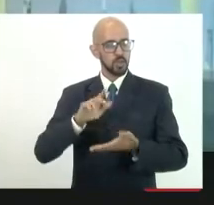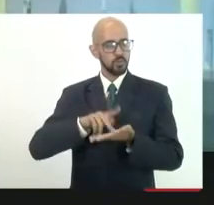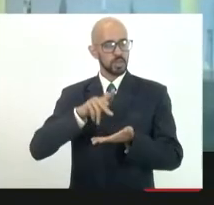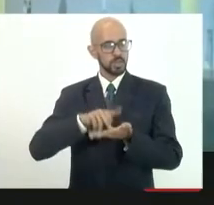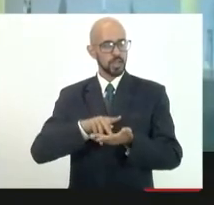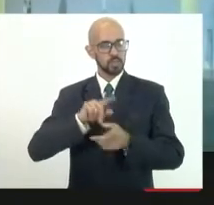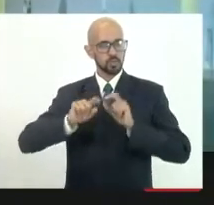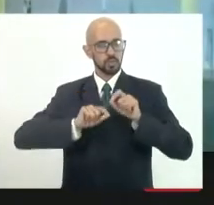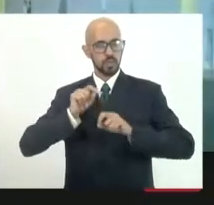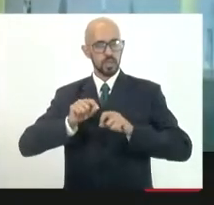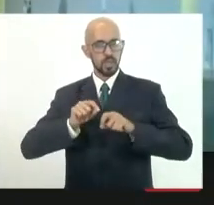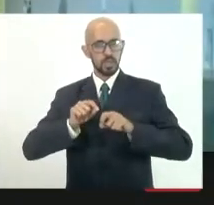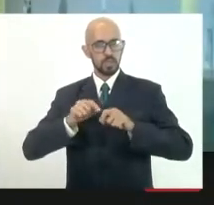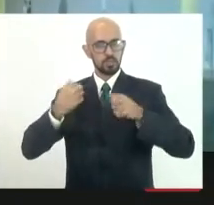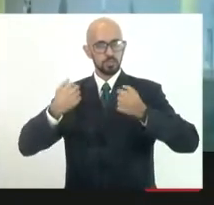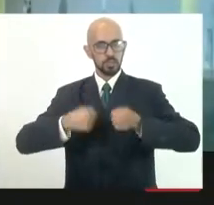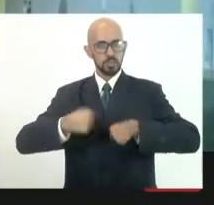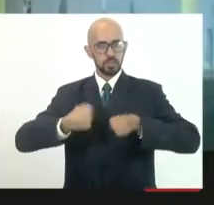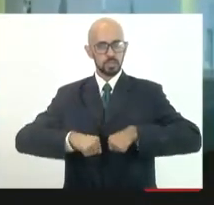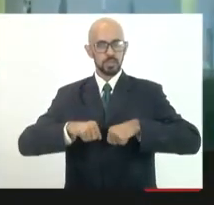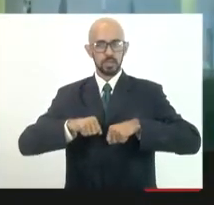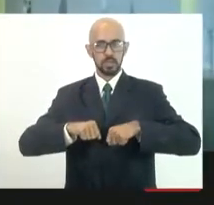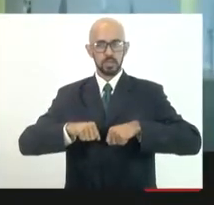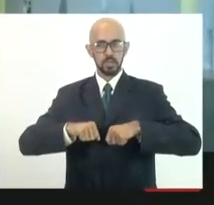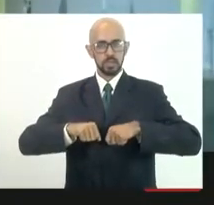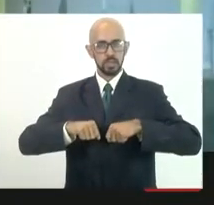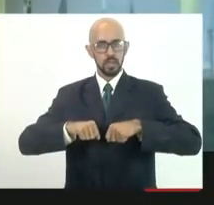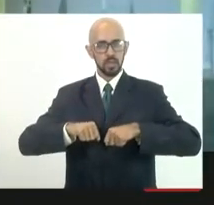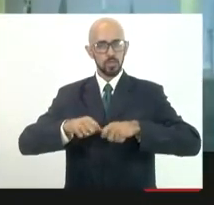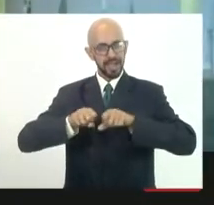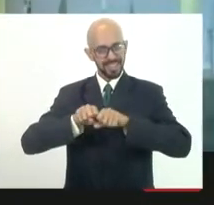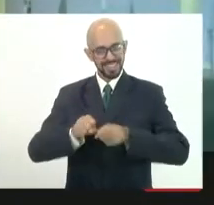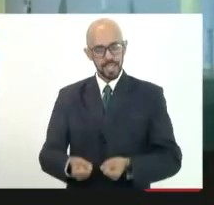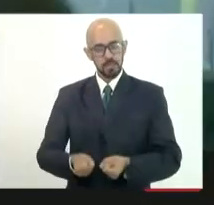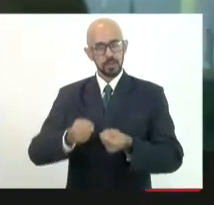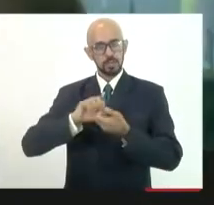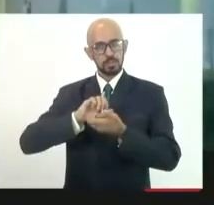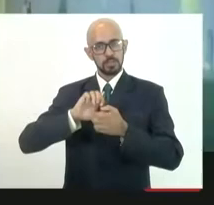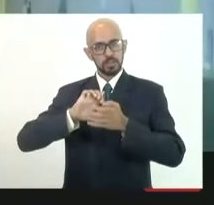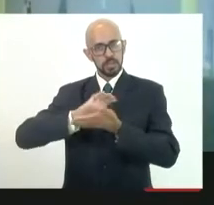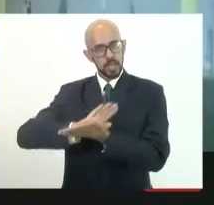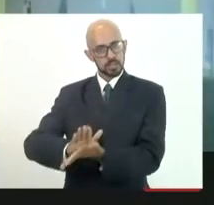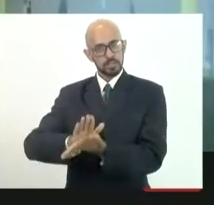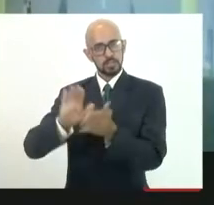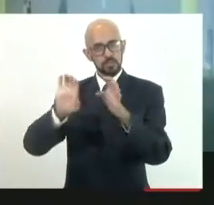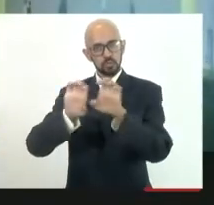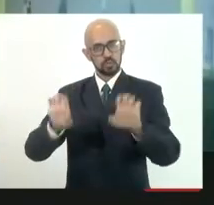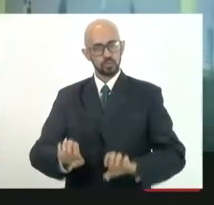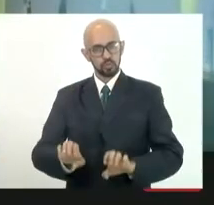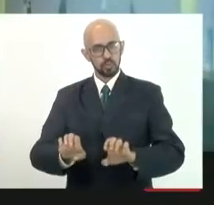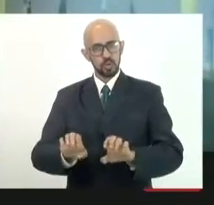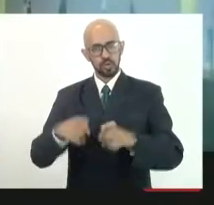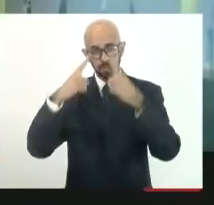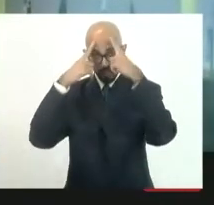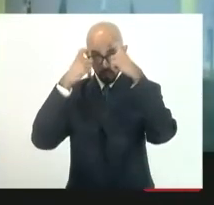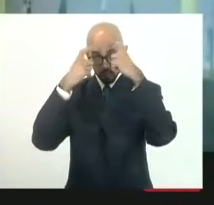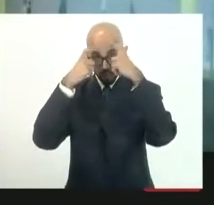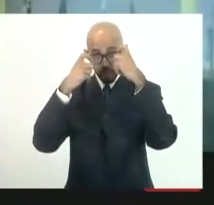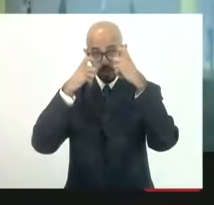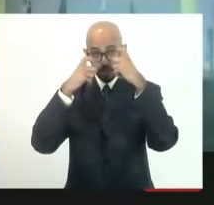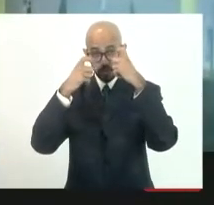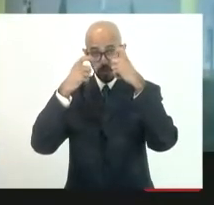essa. Tem que haver um combate a esse racismo estrutural, a essa violência religiosa